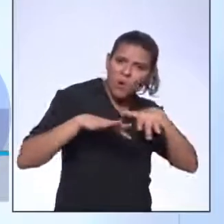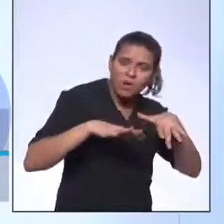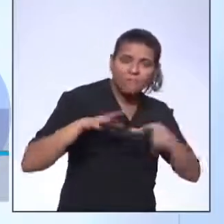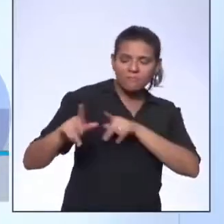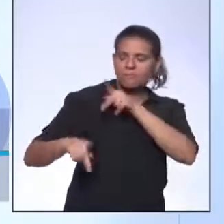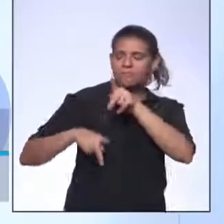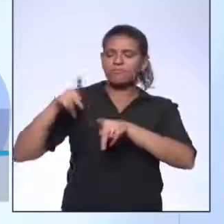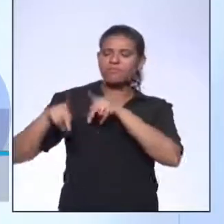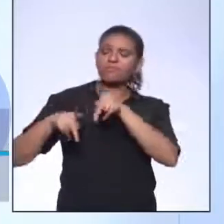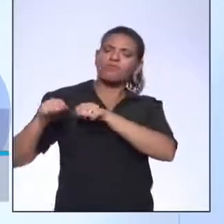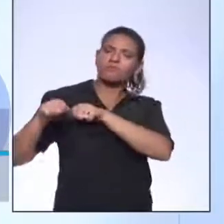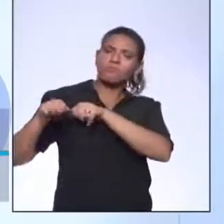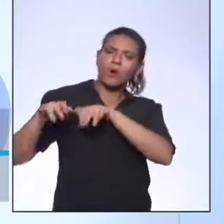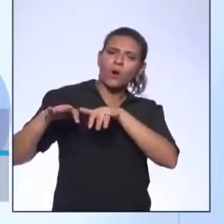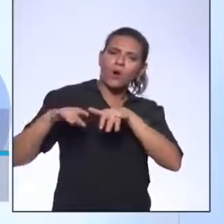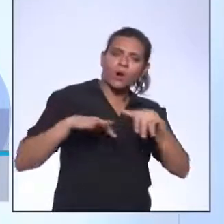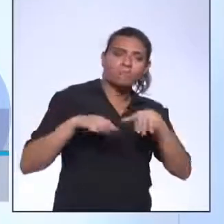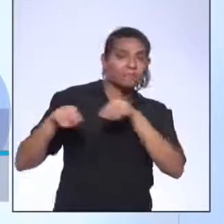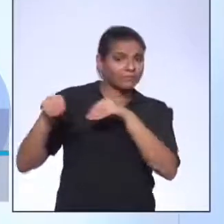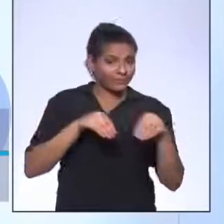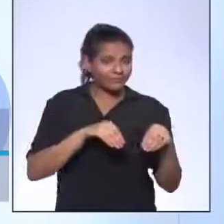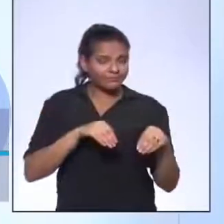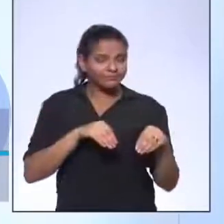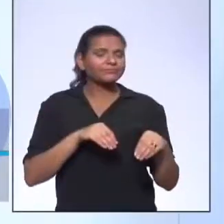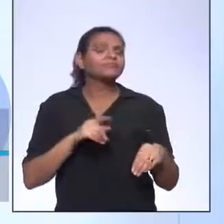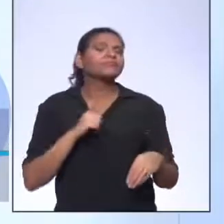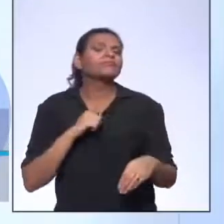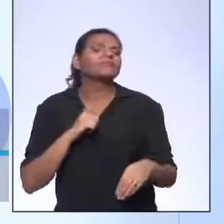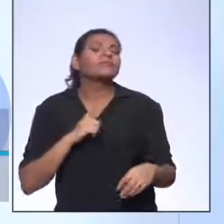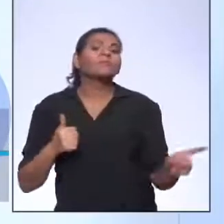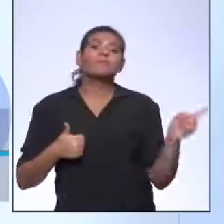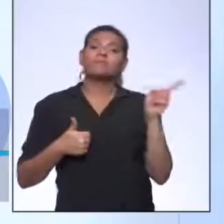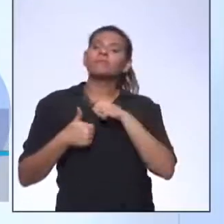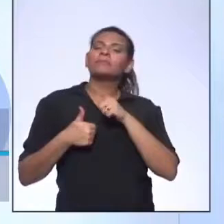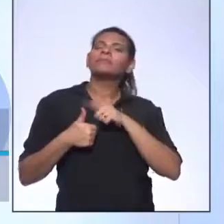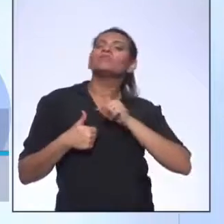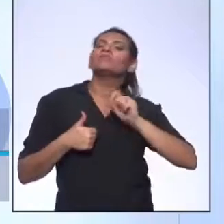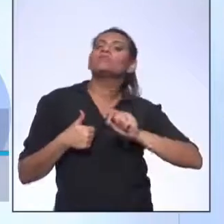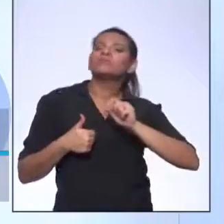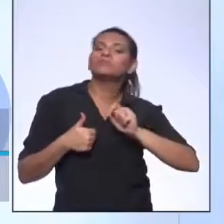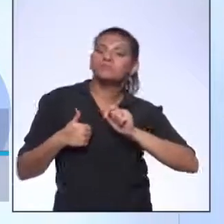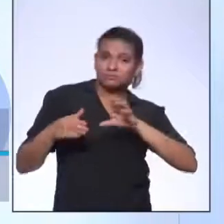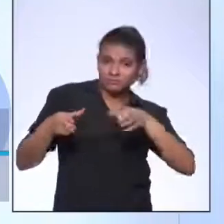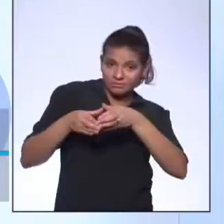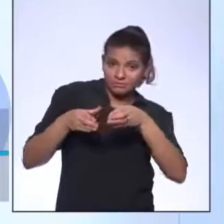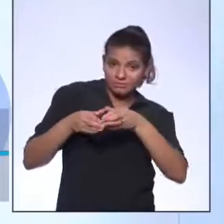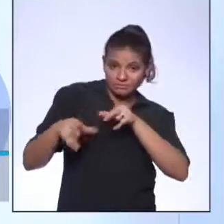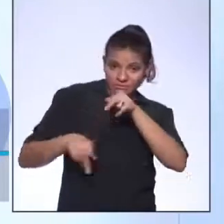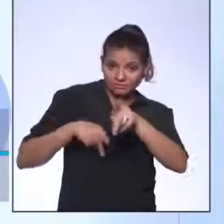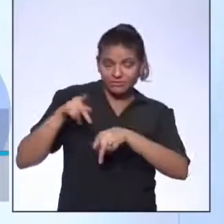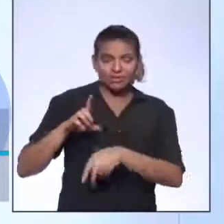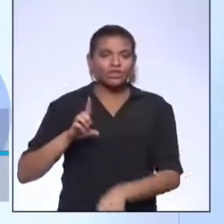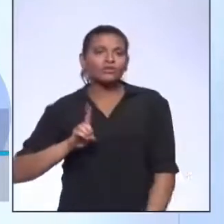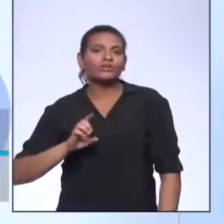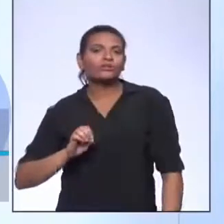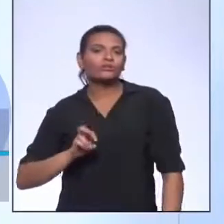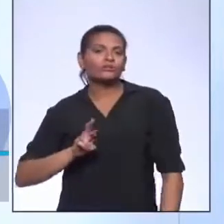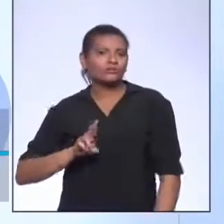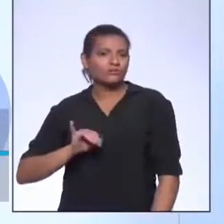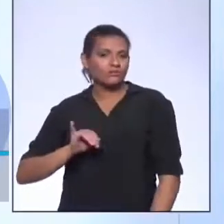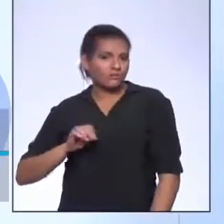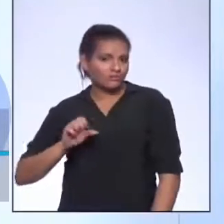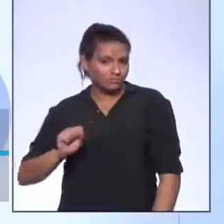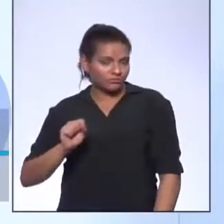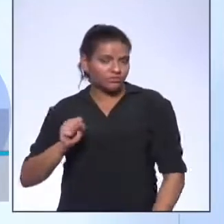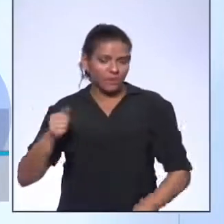migrar dentro de um território. A primeira diáspora é quando os dórios eles invadem a Grécia. E esses dórios